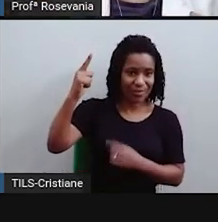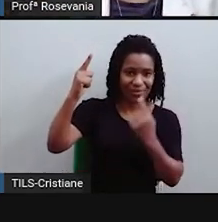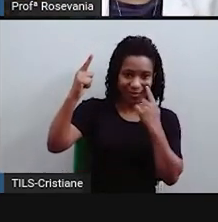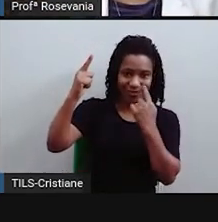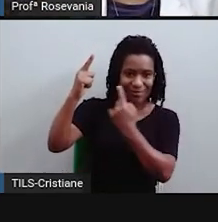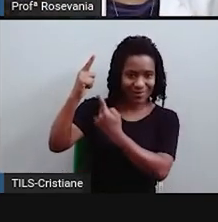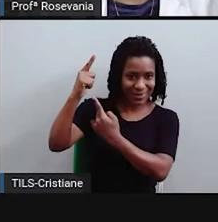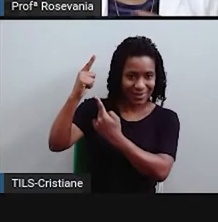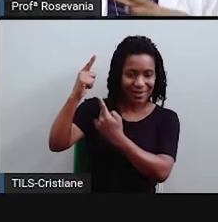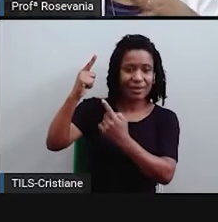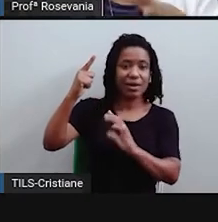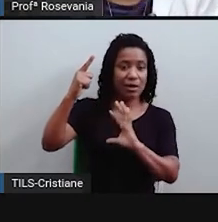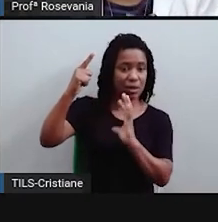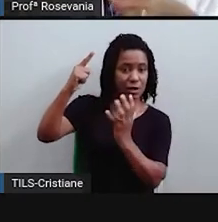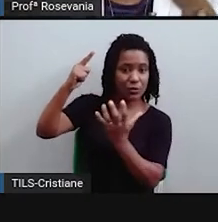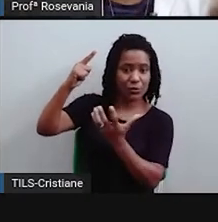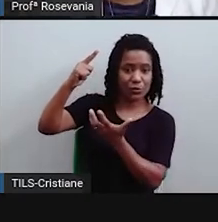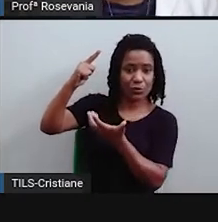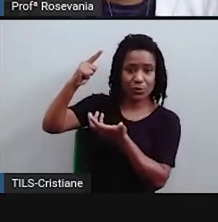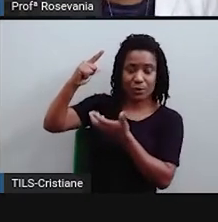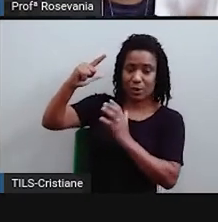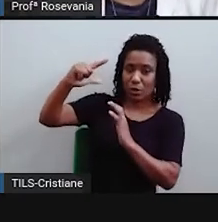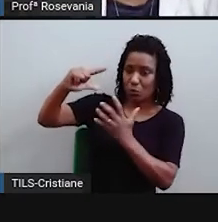girando, o que é que acontece? A gente acha